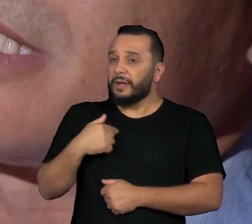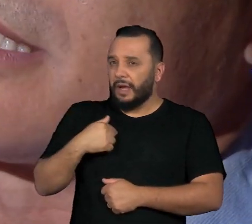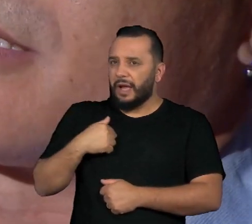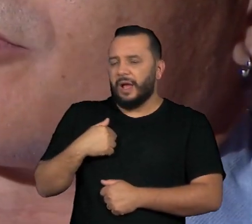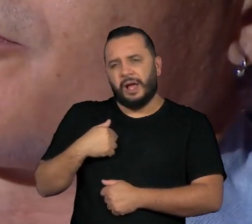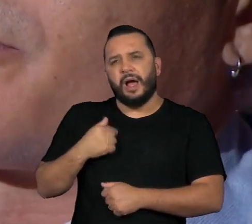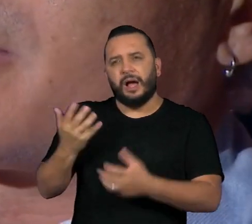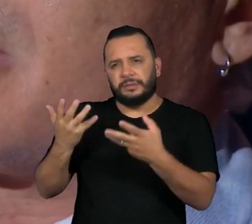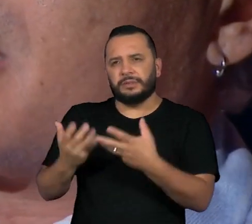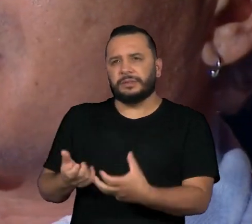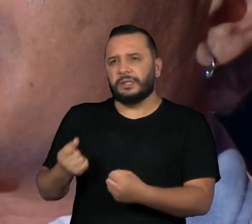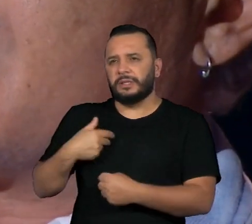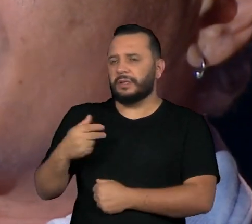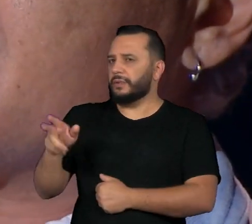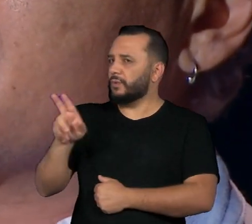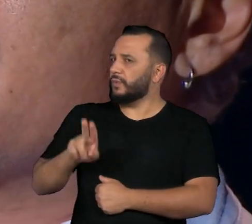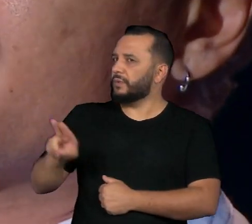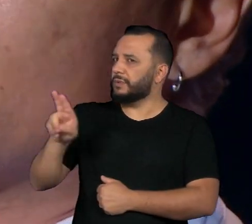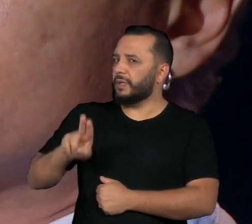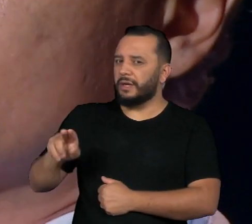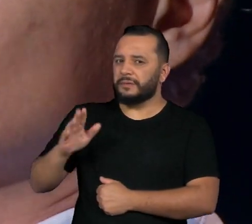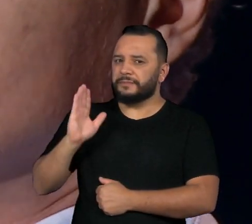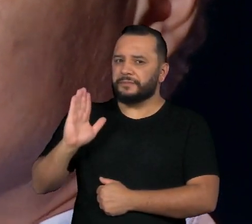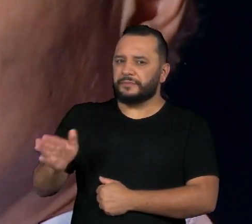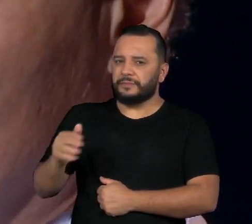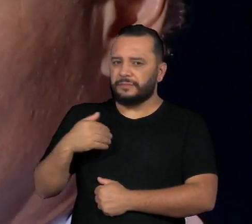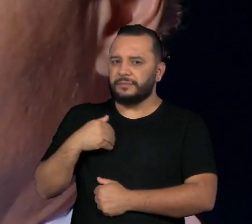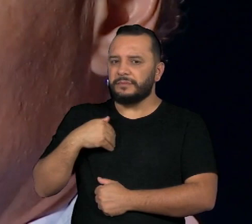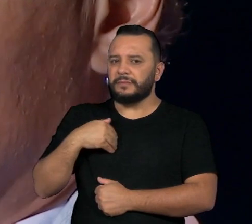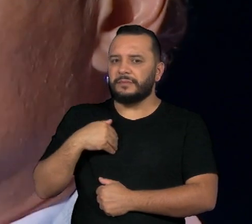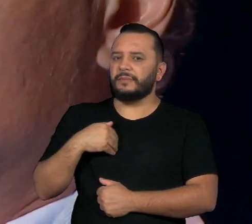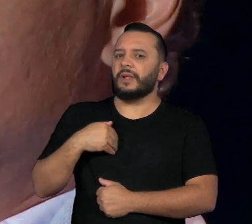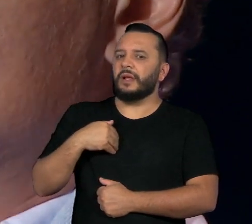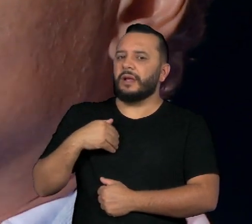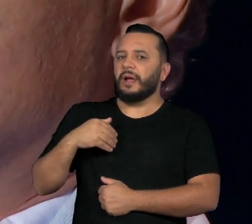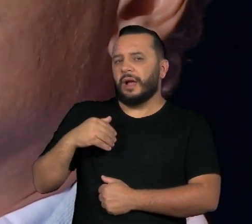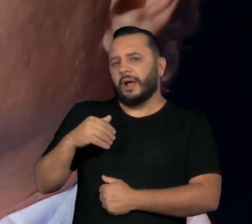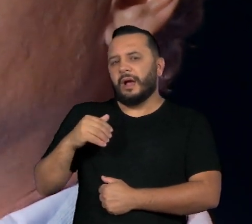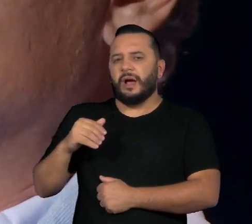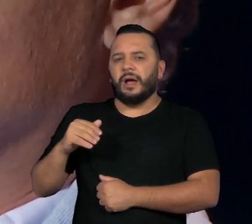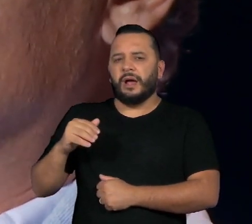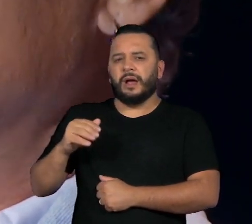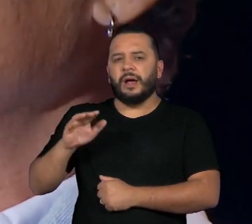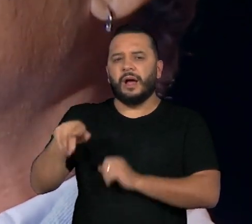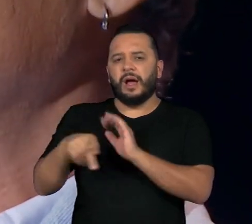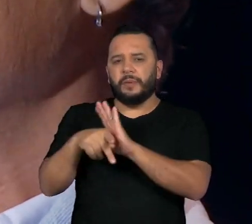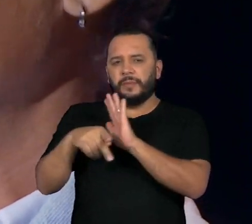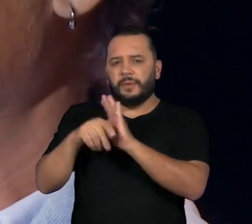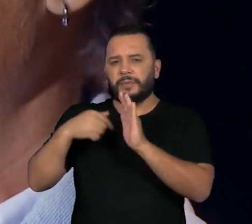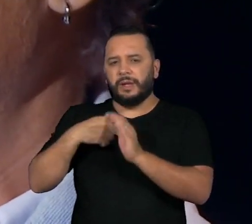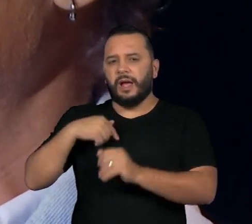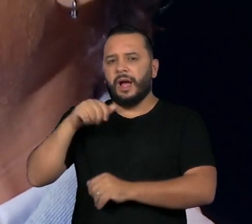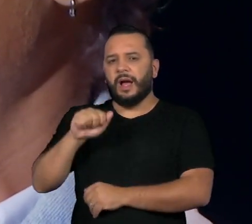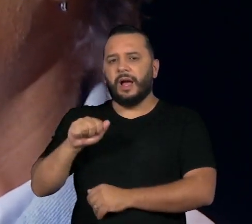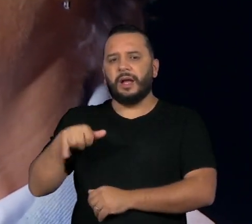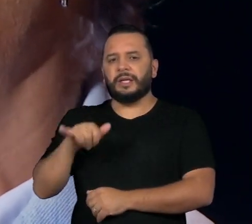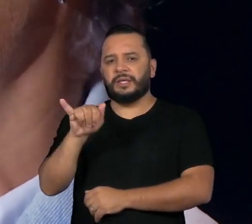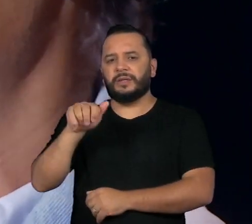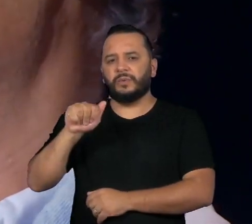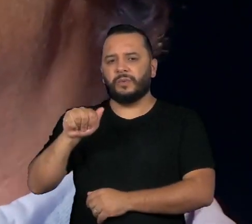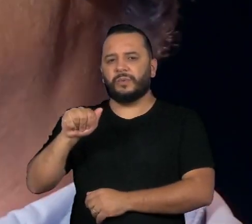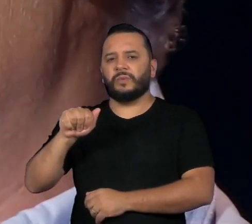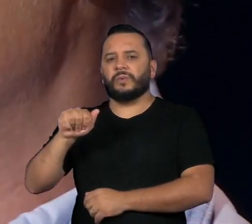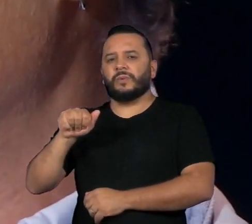a utilização da Ayahuasca desde os anos 80. É. Então, se uma pessoa que está assistindo aqui tem interesse em conhecer essa